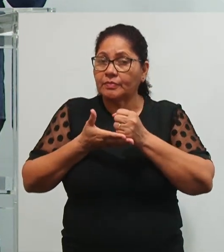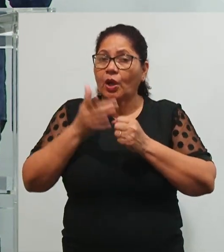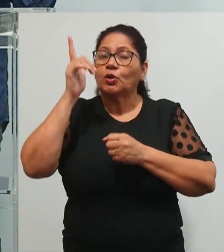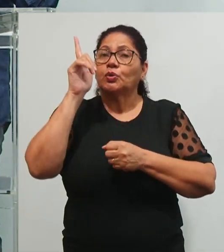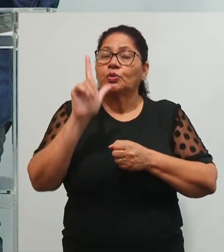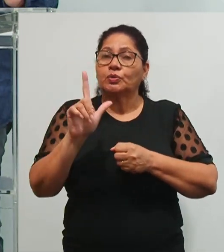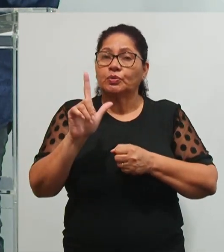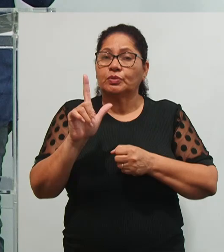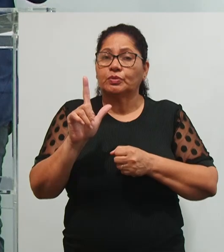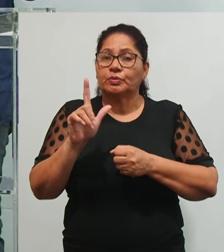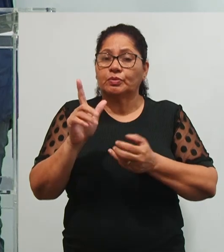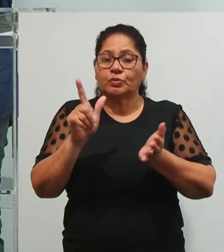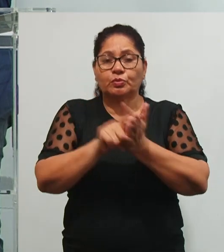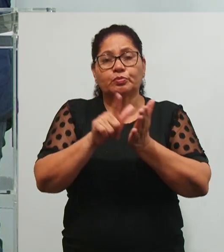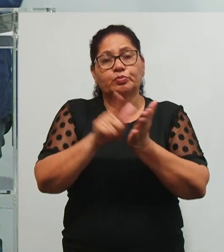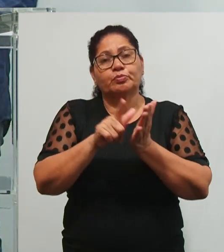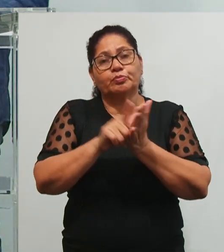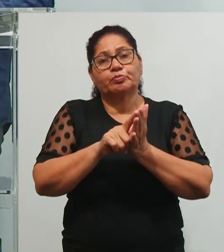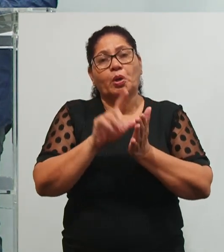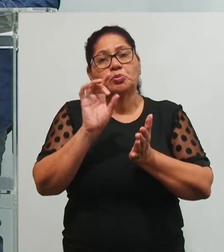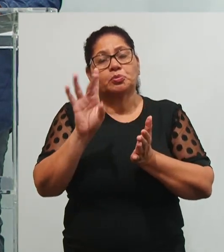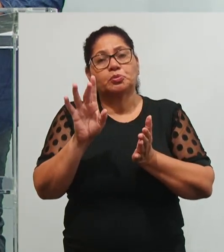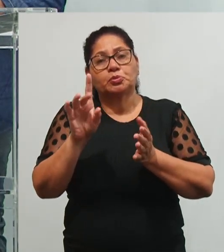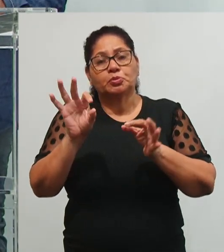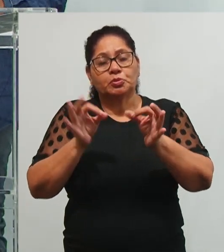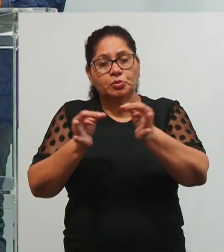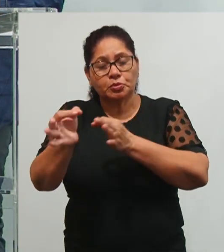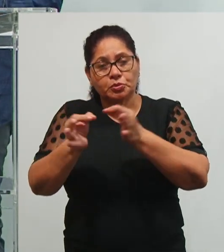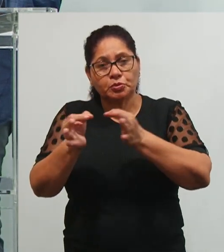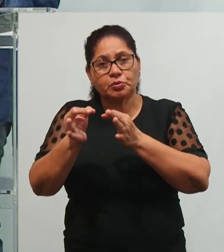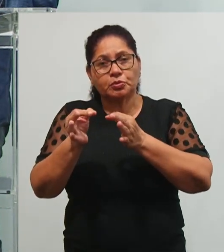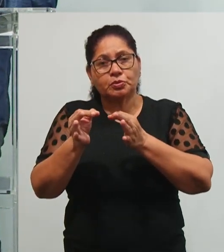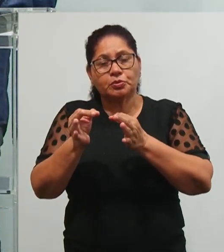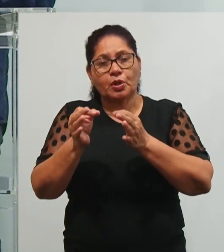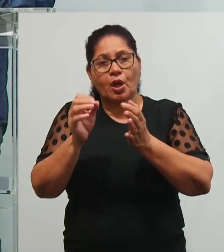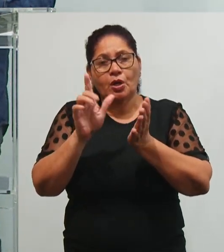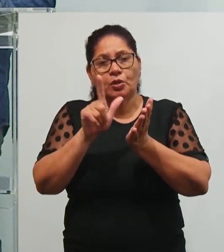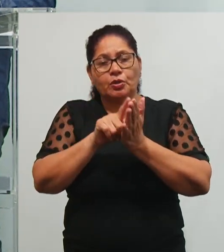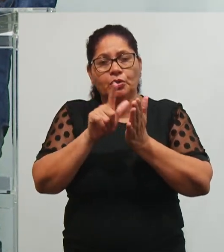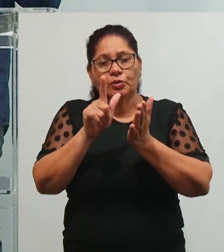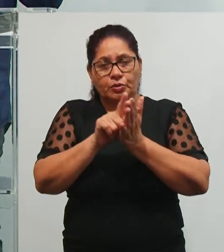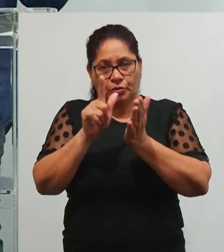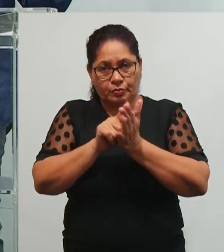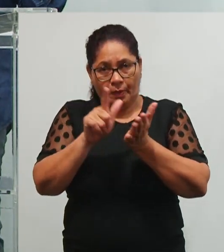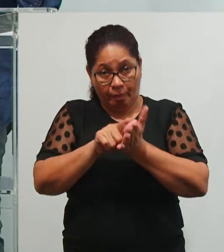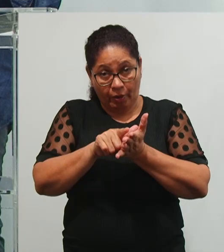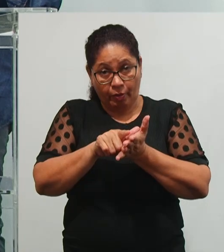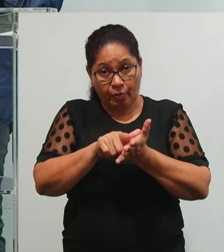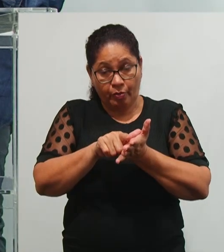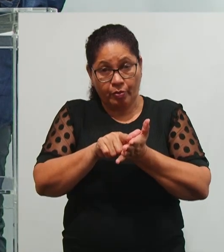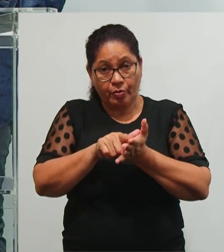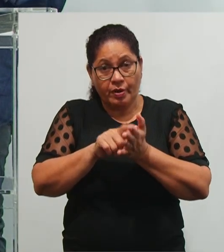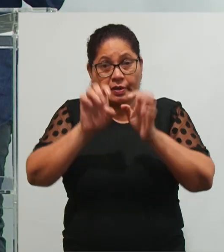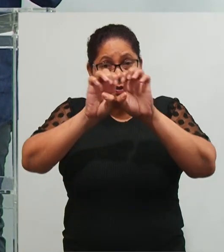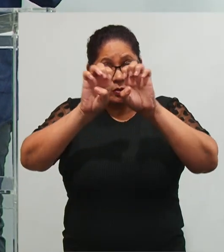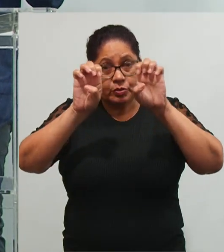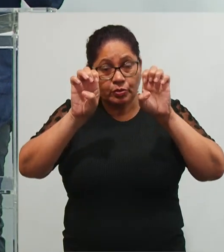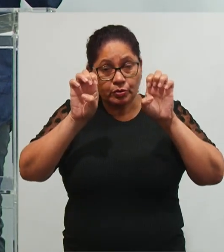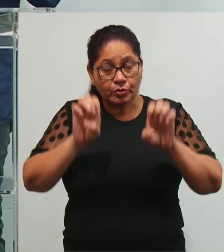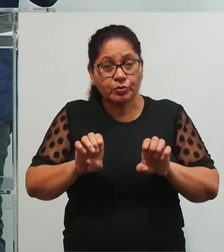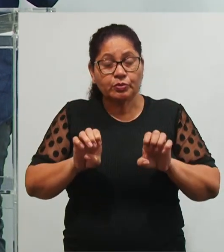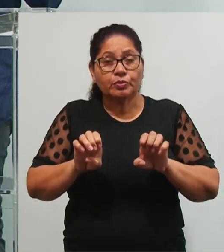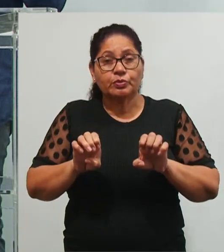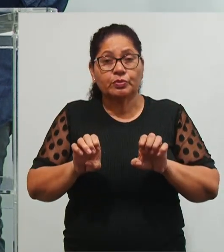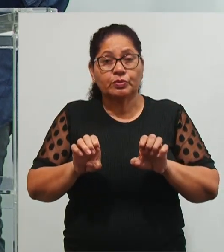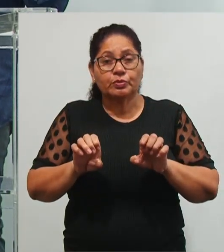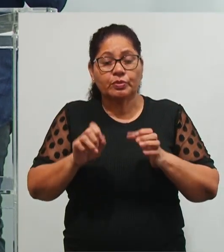estrutura básica que também conseguimos fazer em uma folha, né, elaborar essa proposta em uma página, mas ela tem